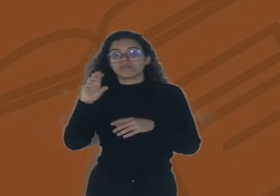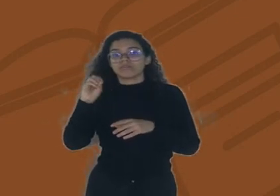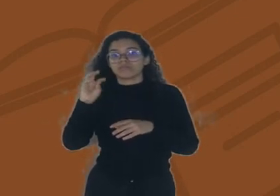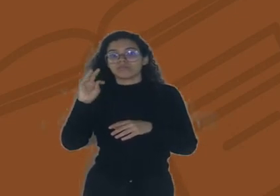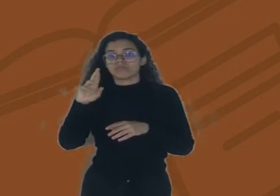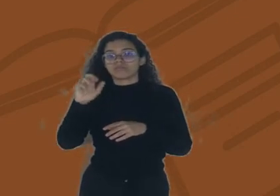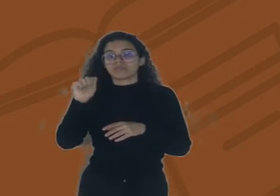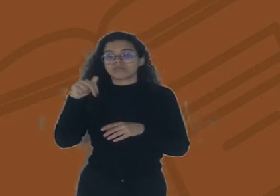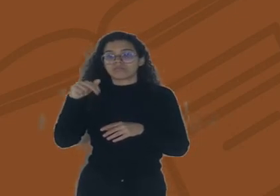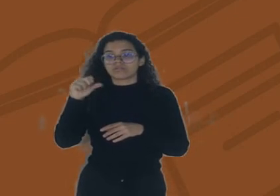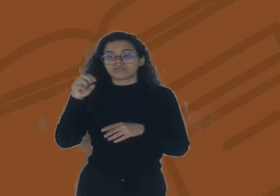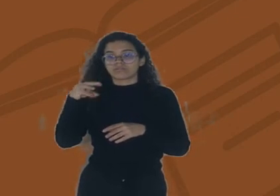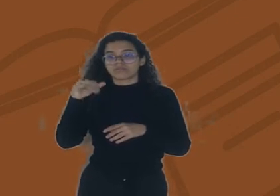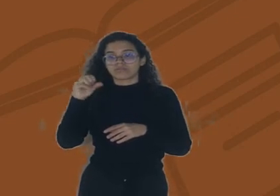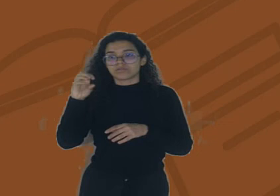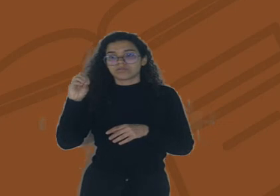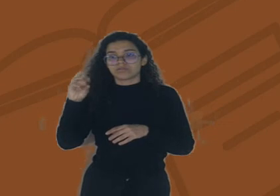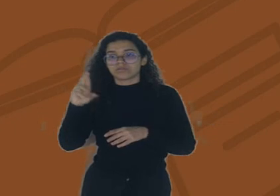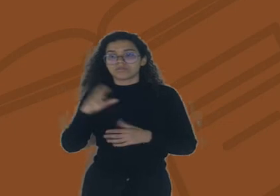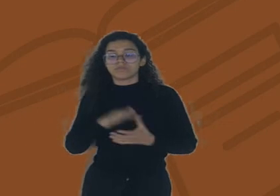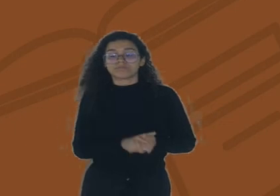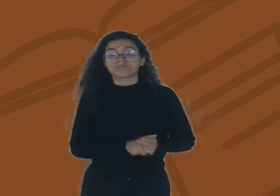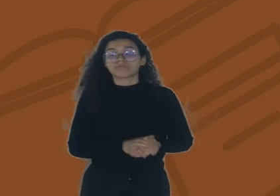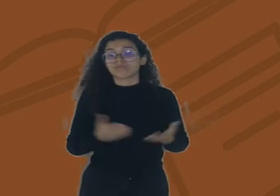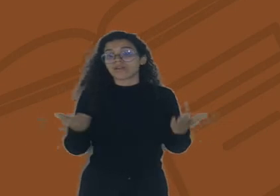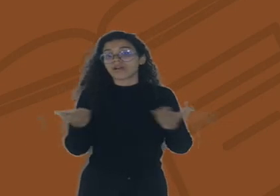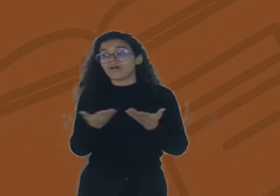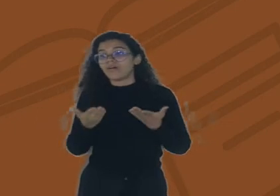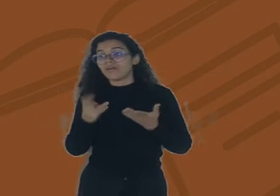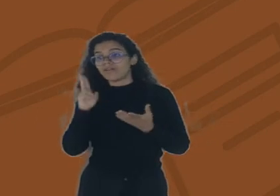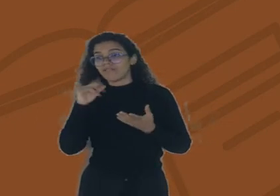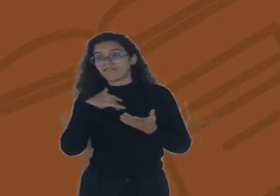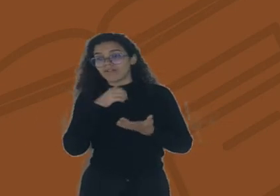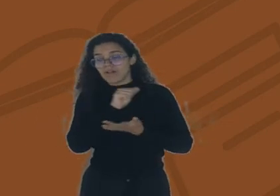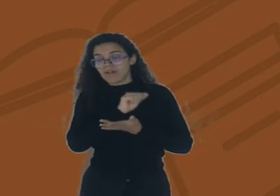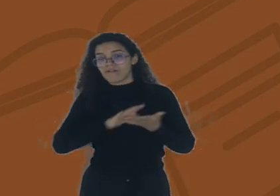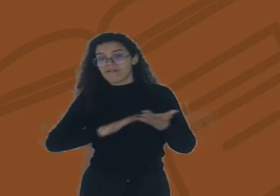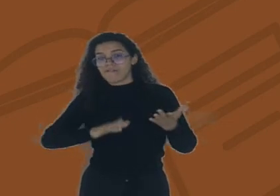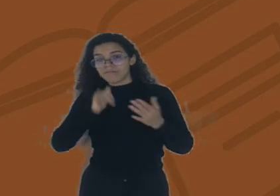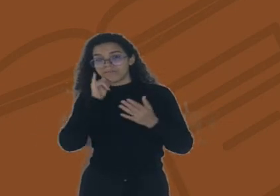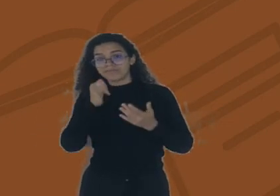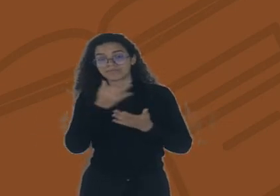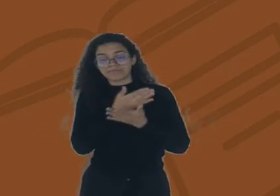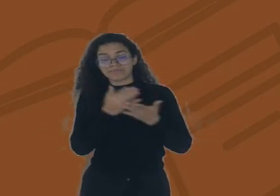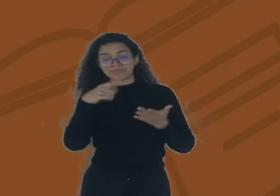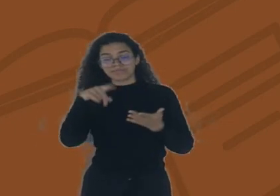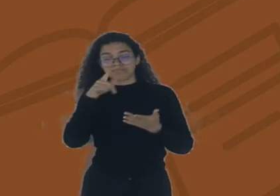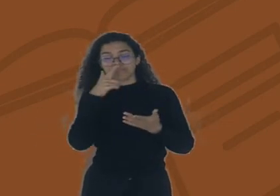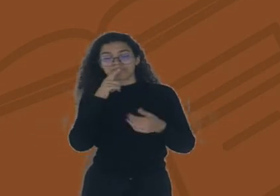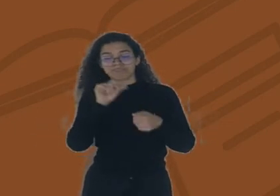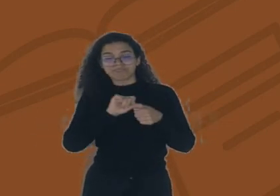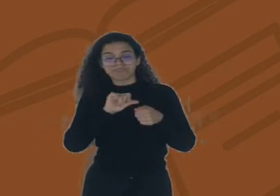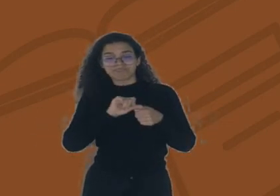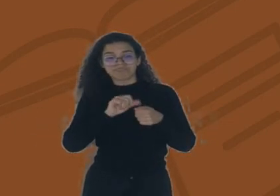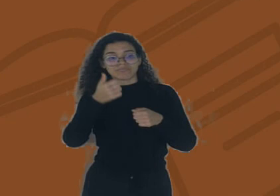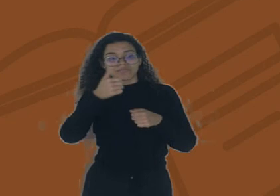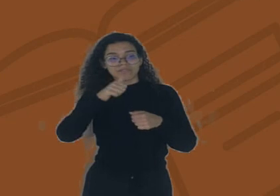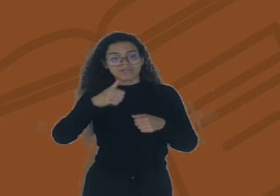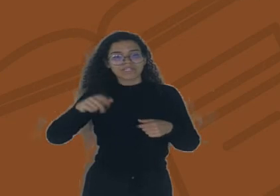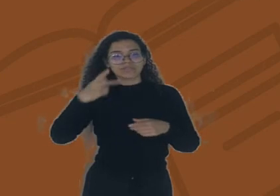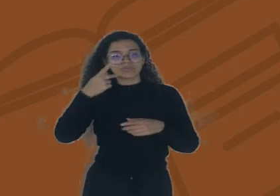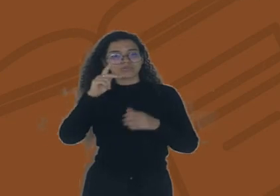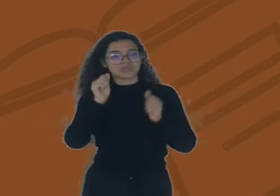informações. Ok, professor. Agora deixarei algumas atividades para que vocês possam analisar com o professor de